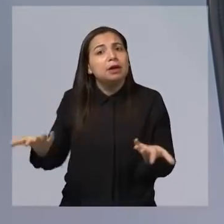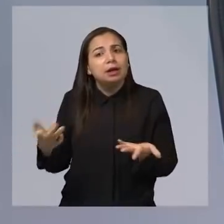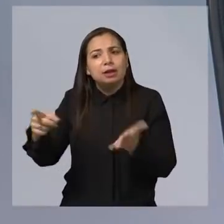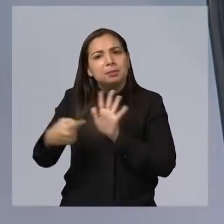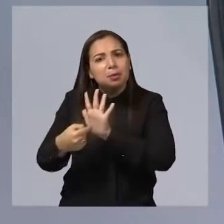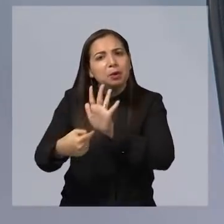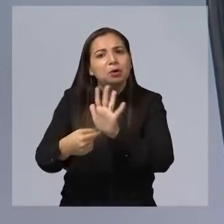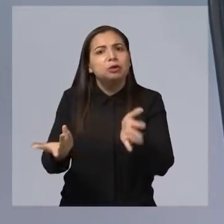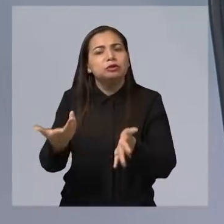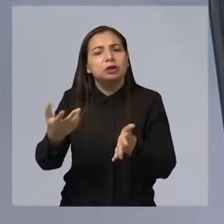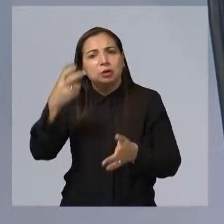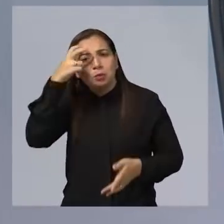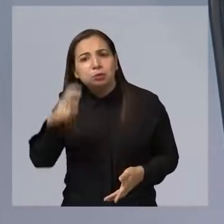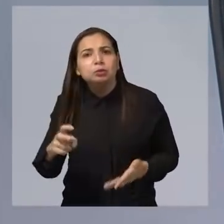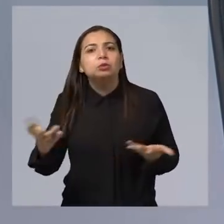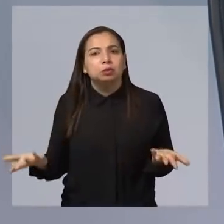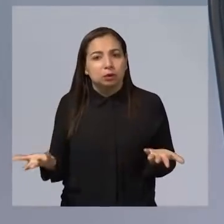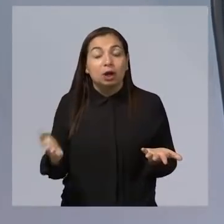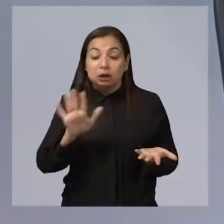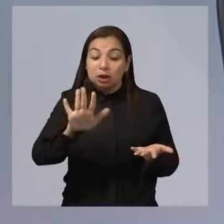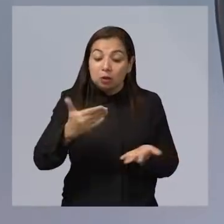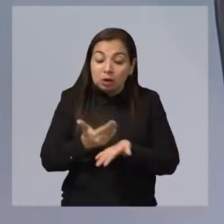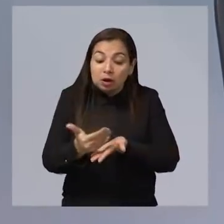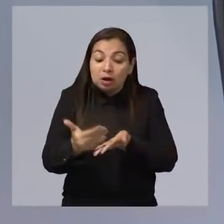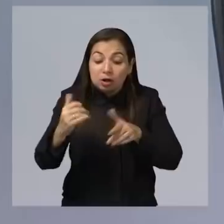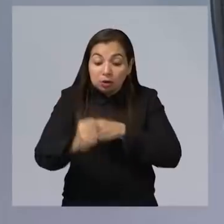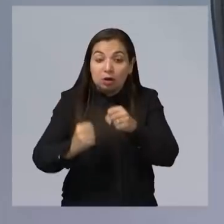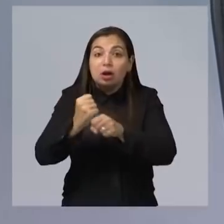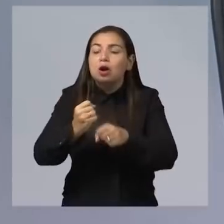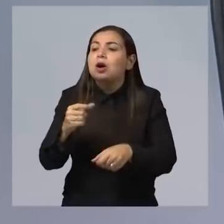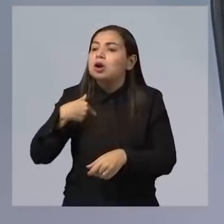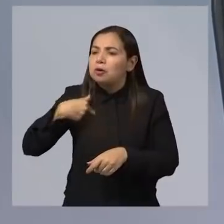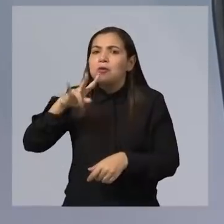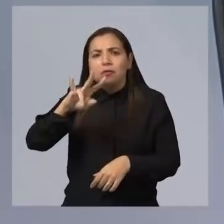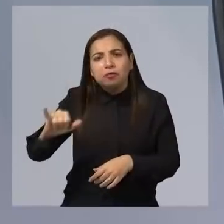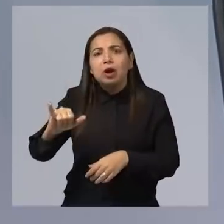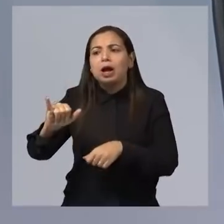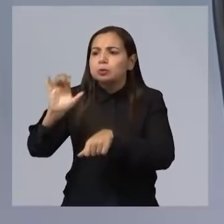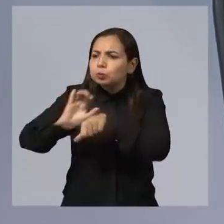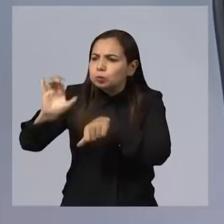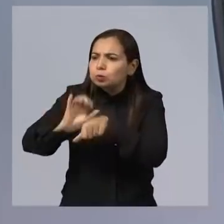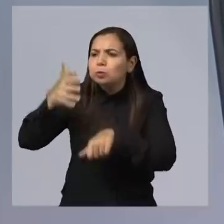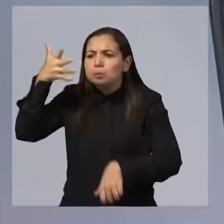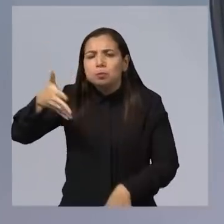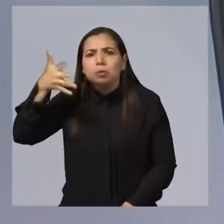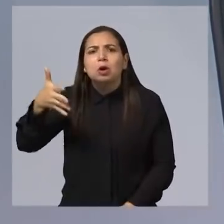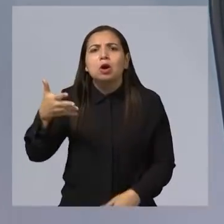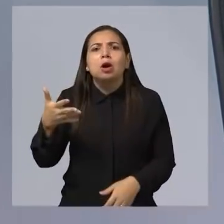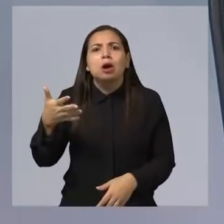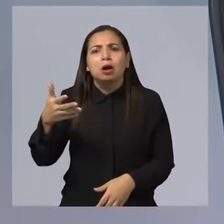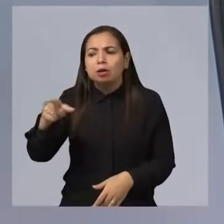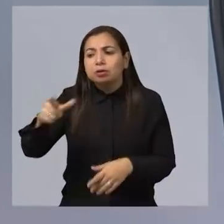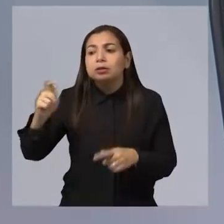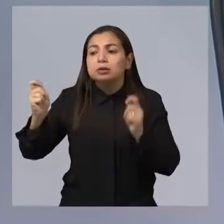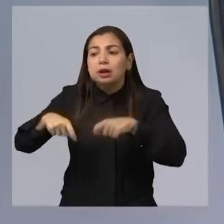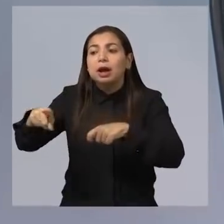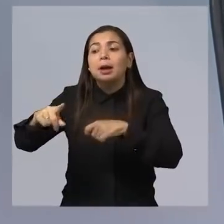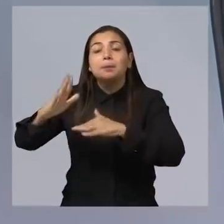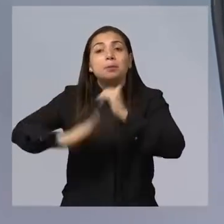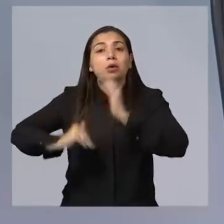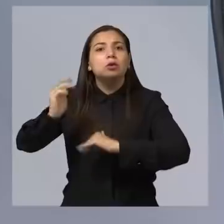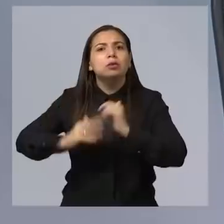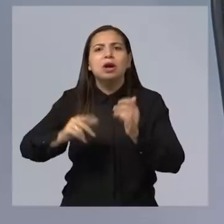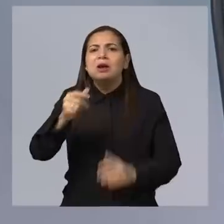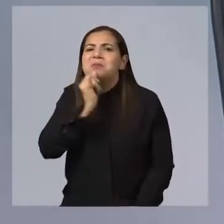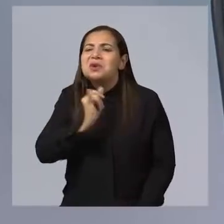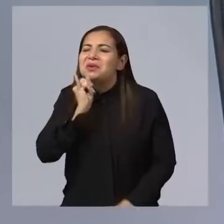gente vai colocar esse ano, capacitar. O que é capacitar? É dar uma profissão, não é fazer de conta